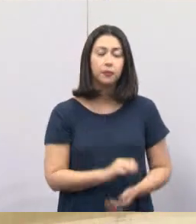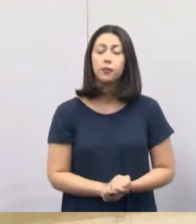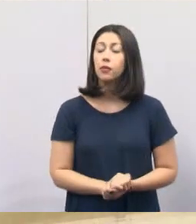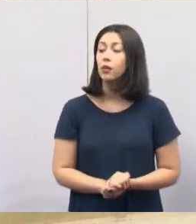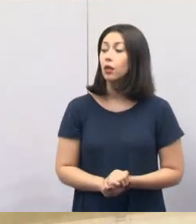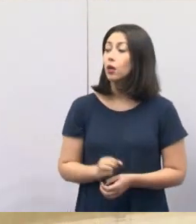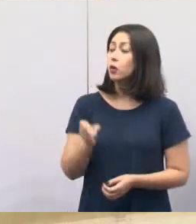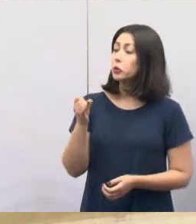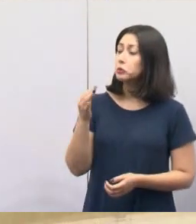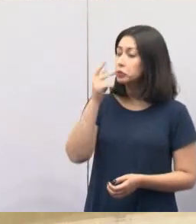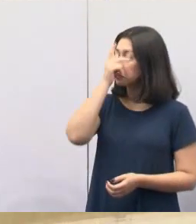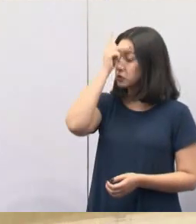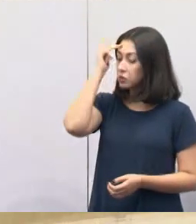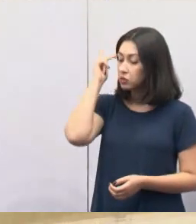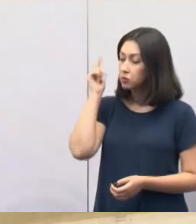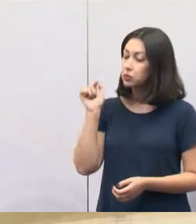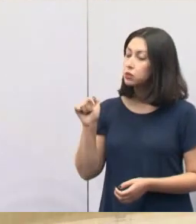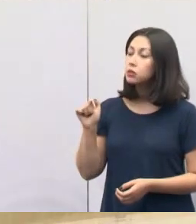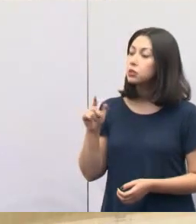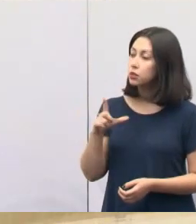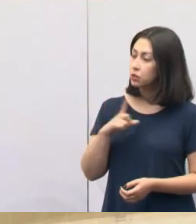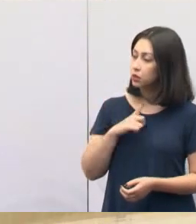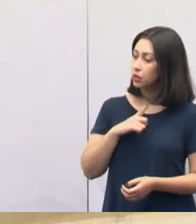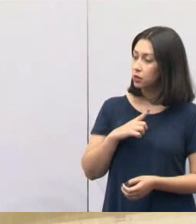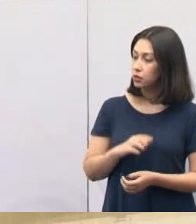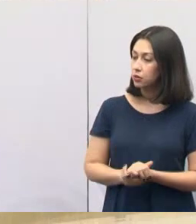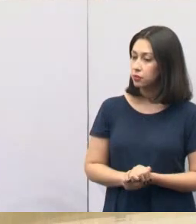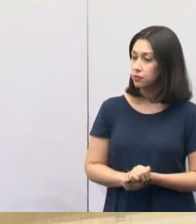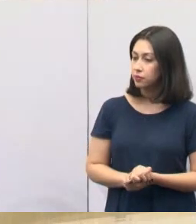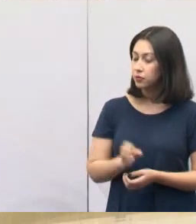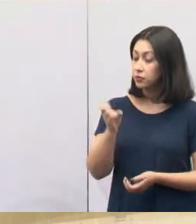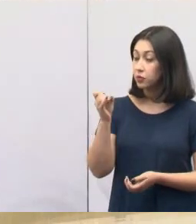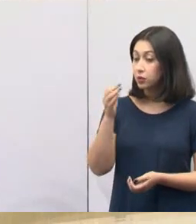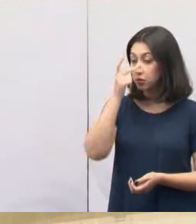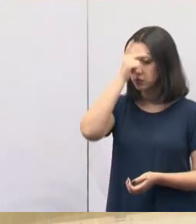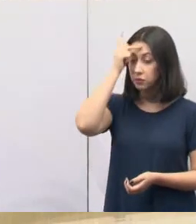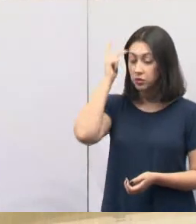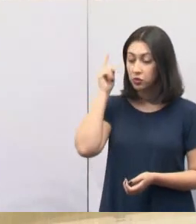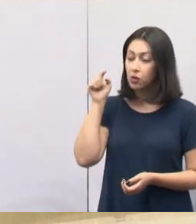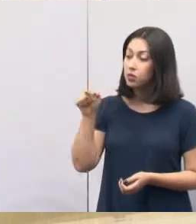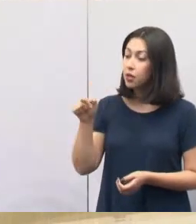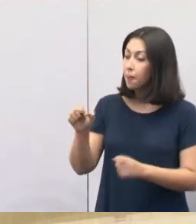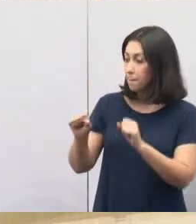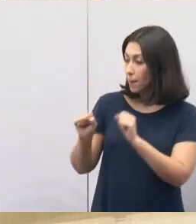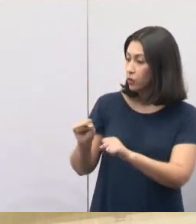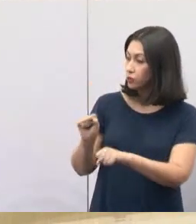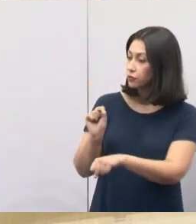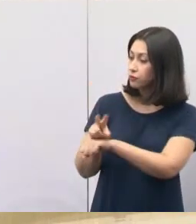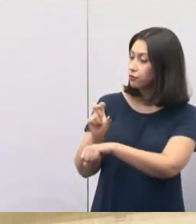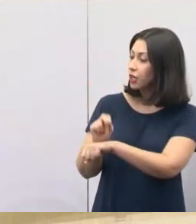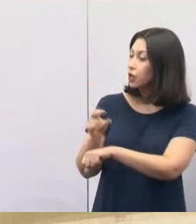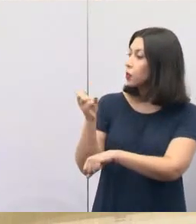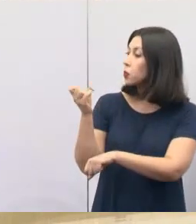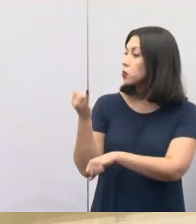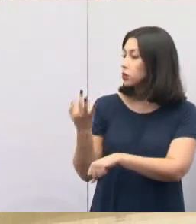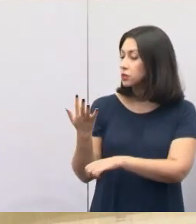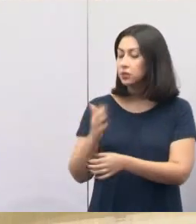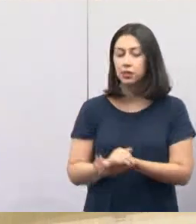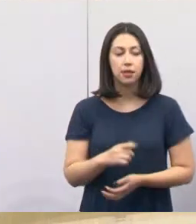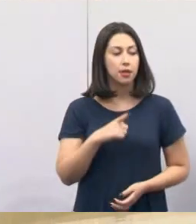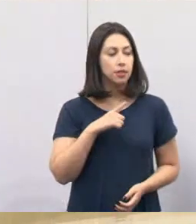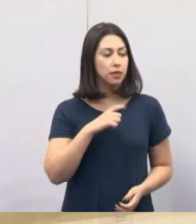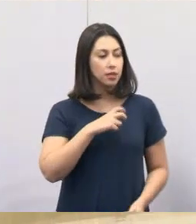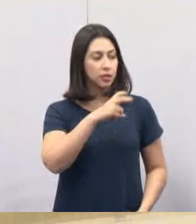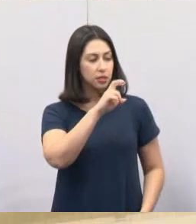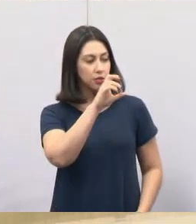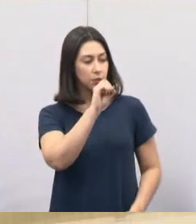Quantas pessoas compostam a casa de passagem? Aliás, quantas pessoas comporta a casa de passagem? O equipamento comporta